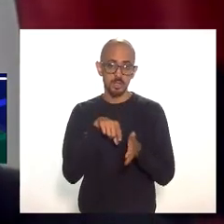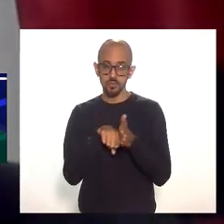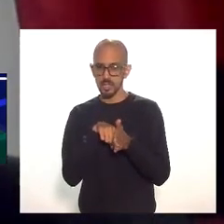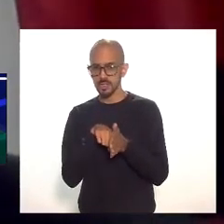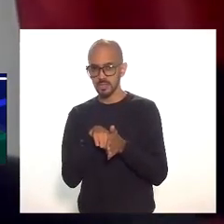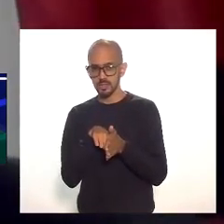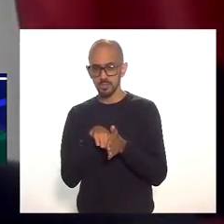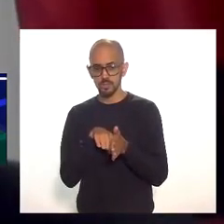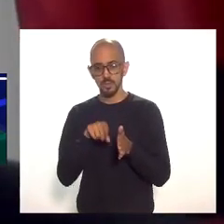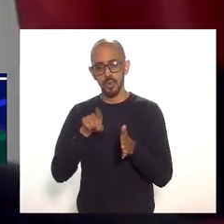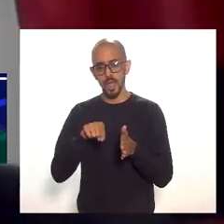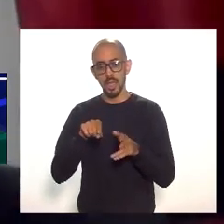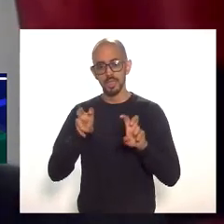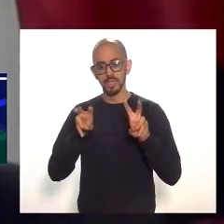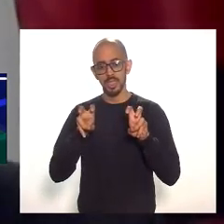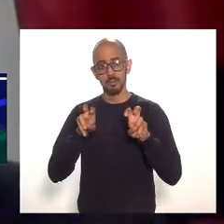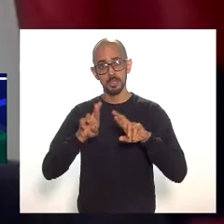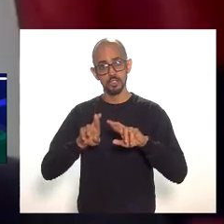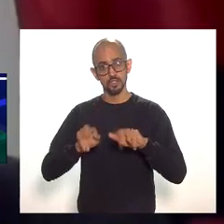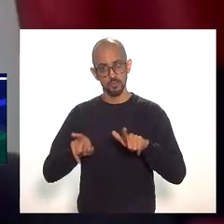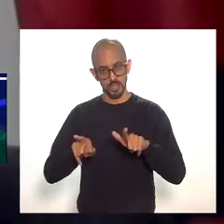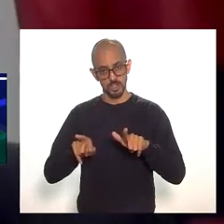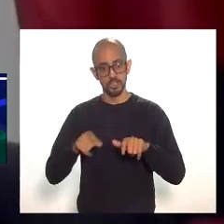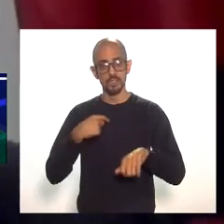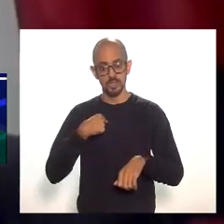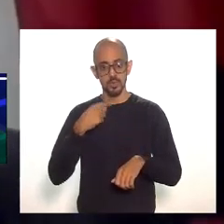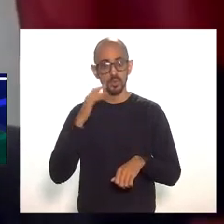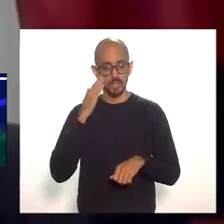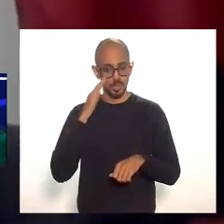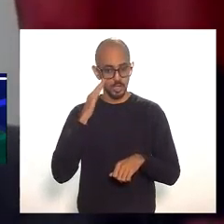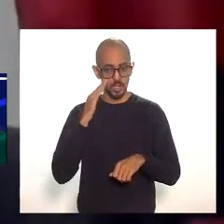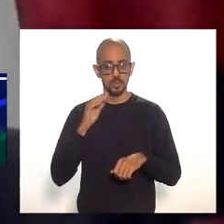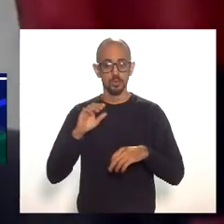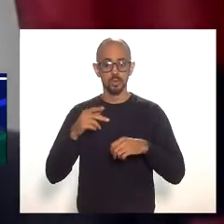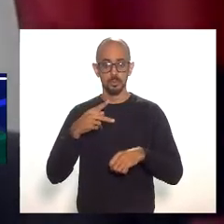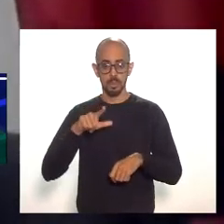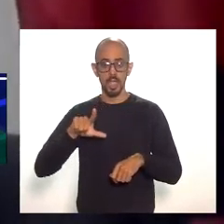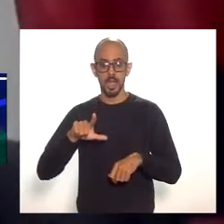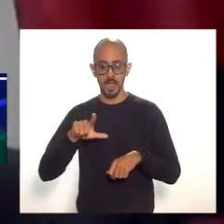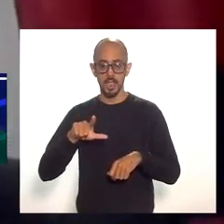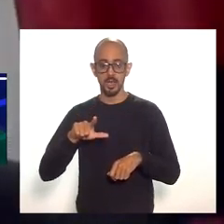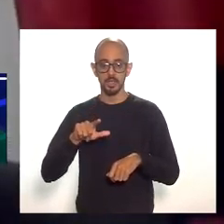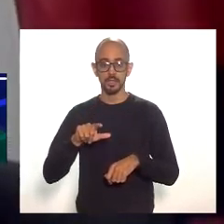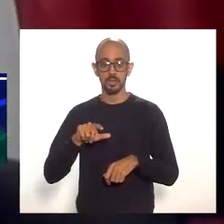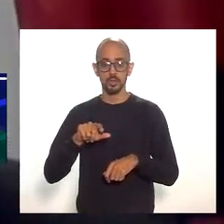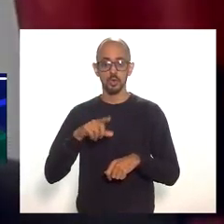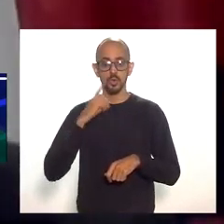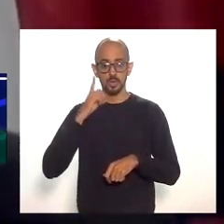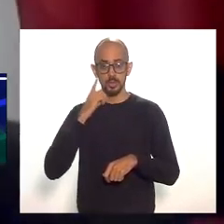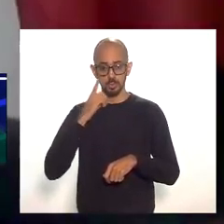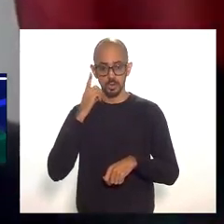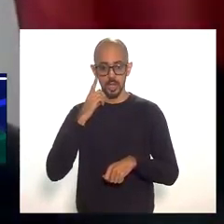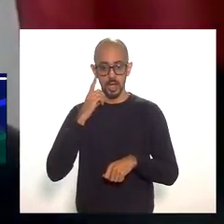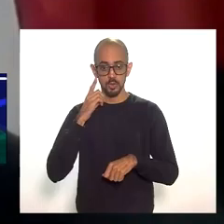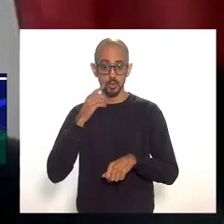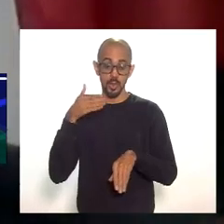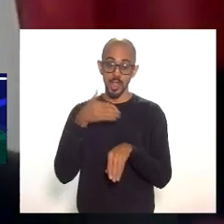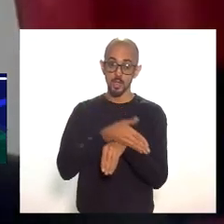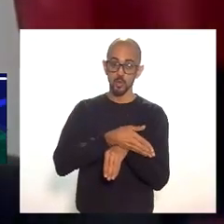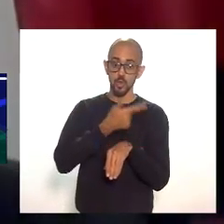temas distintos e entendo que o projeto do deputado Amorim vem interferir num outro